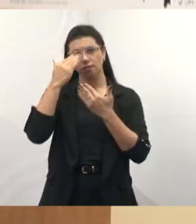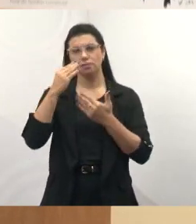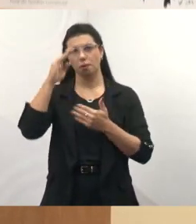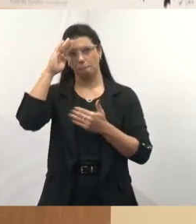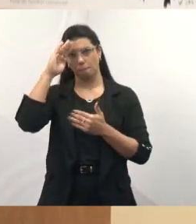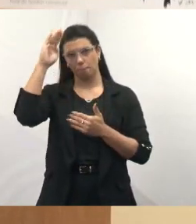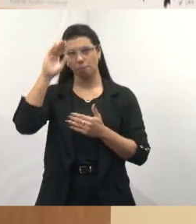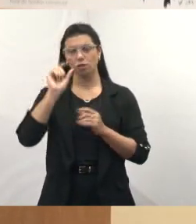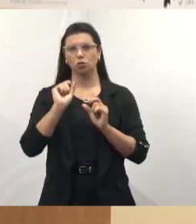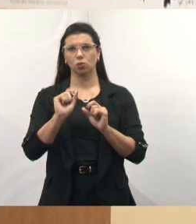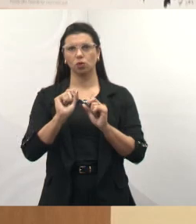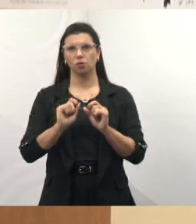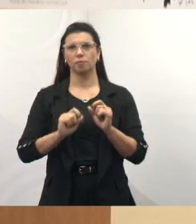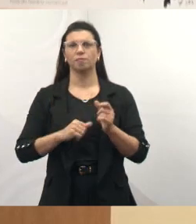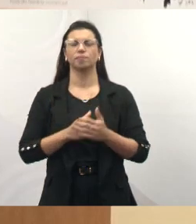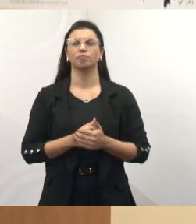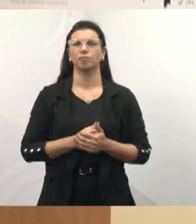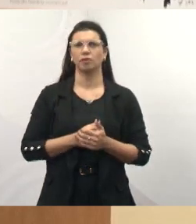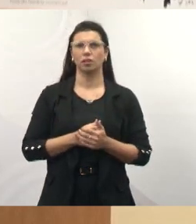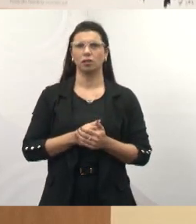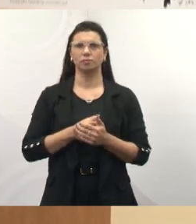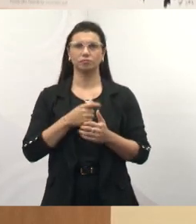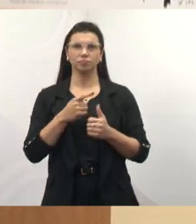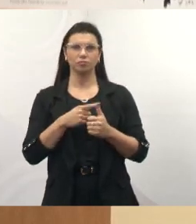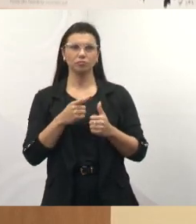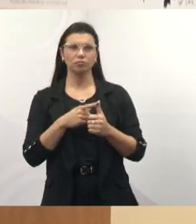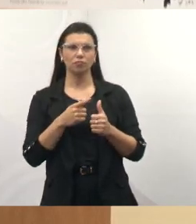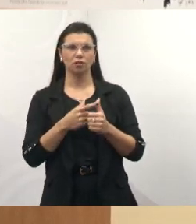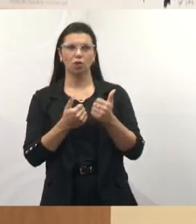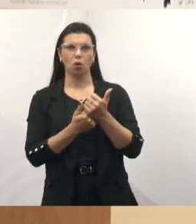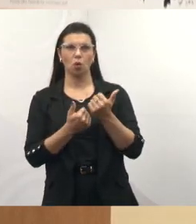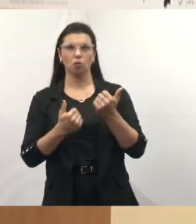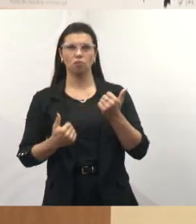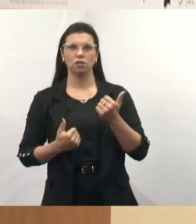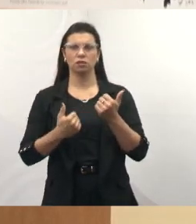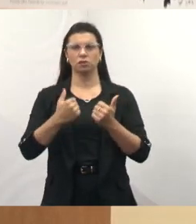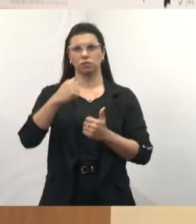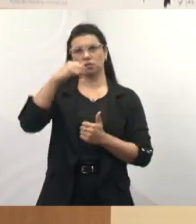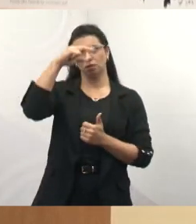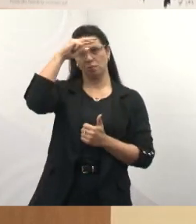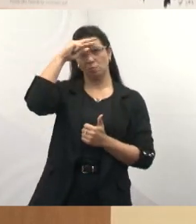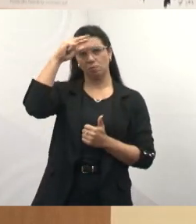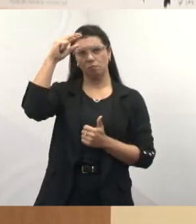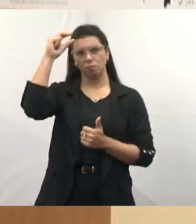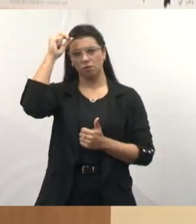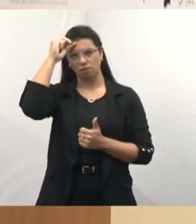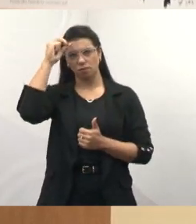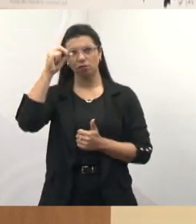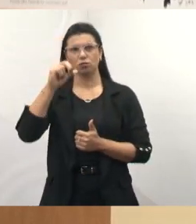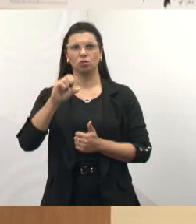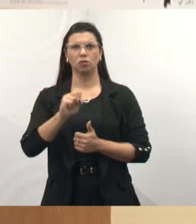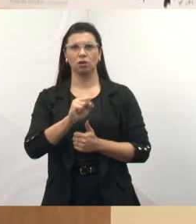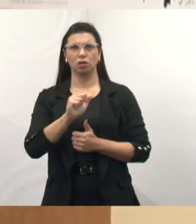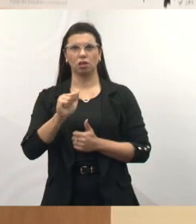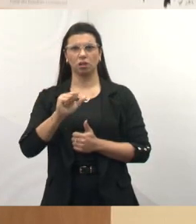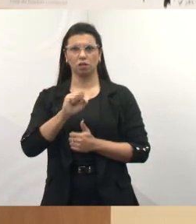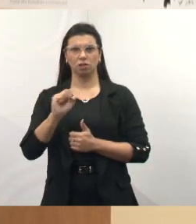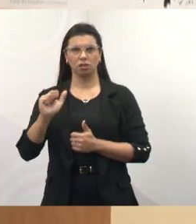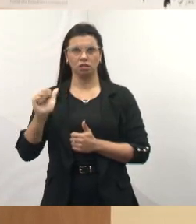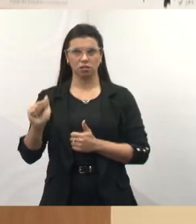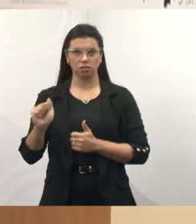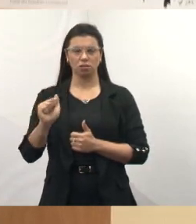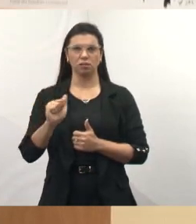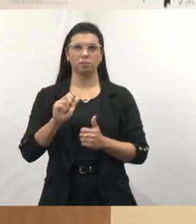O primeiro agradecimento é ao meu então vice-prefeito, Edgar Sassac, que foi um grande parceiro nos 4 anos e estamos